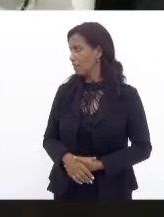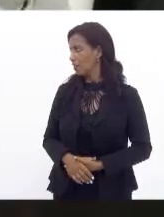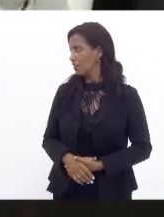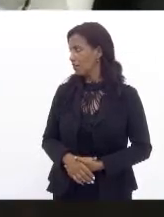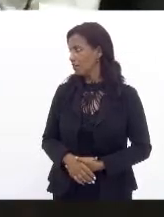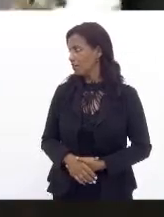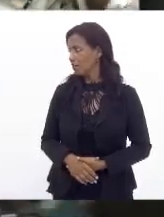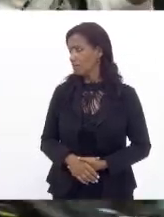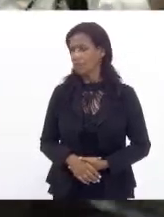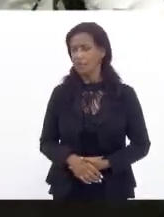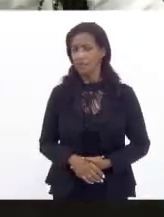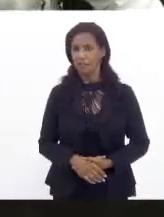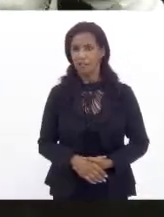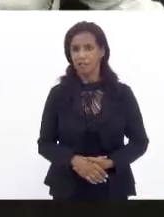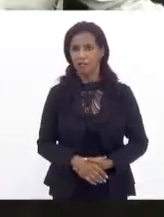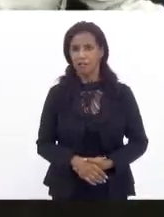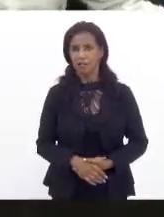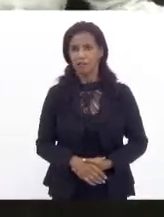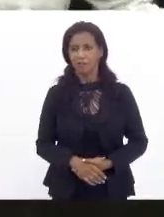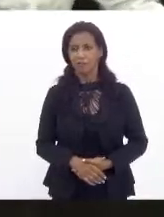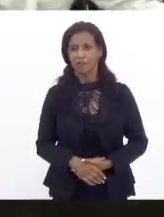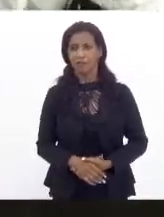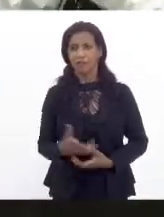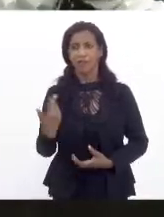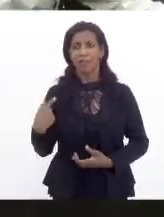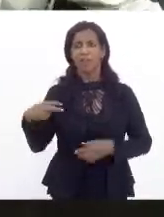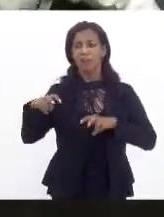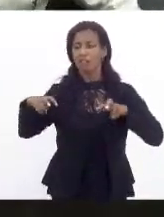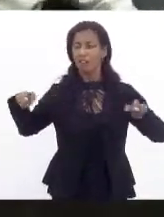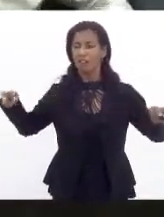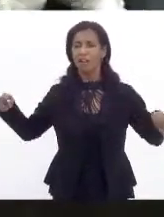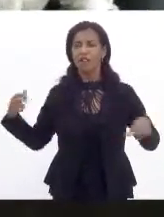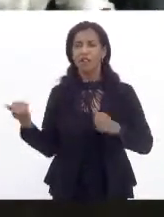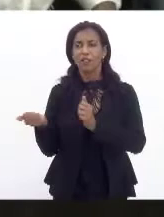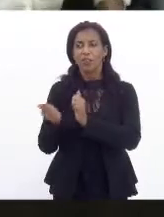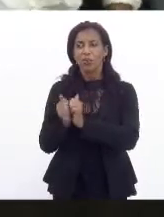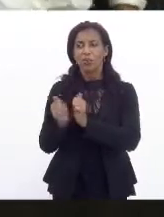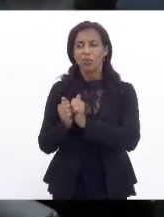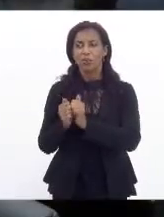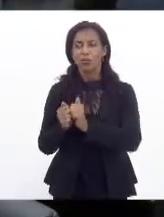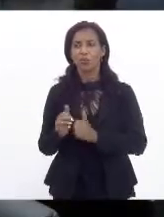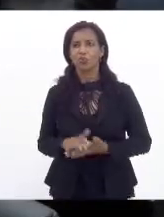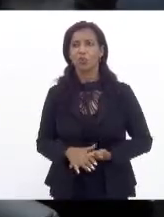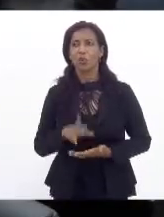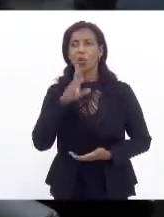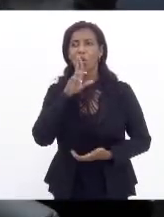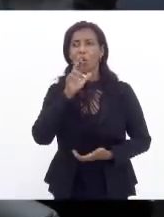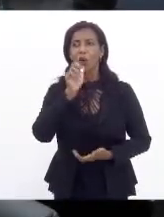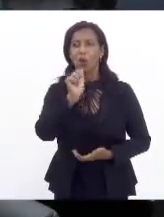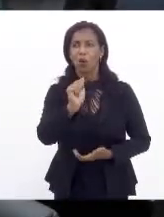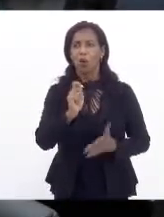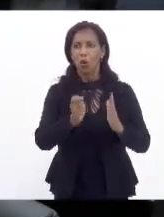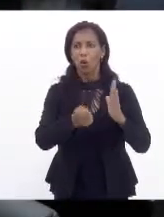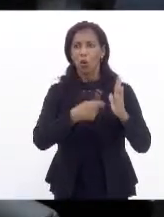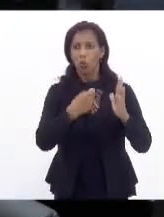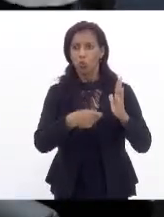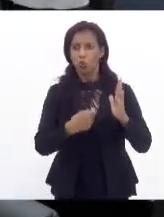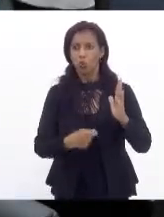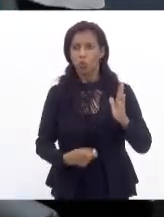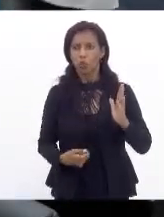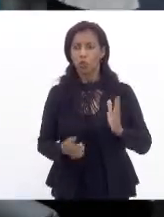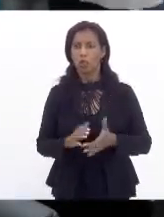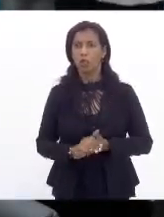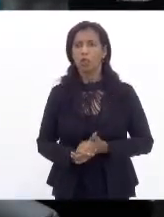Senta ali, fica à vontade ali. Acompanhe um pouquinho a sessão. Então, o deputado Rodrigo Amorim ofereceu coautoria, o